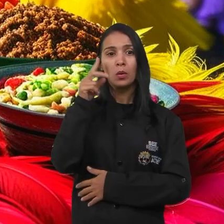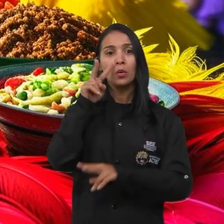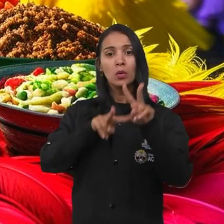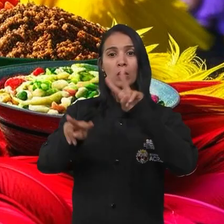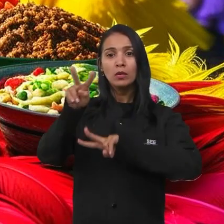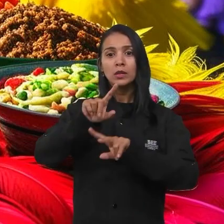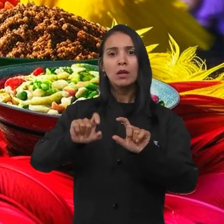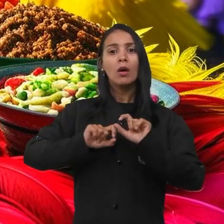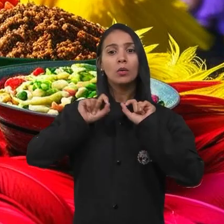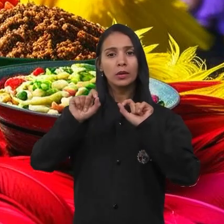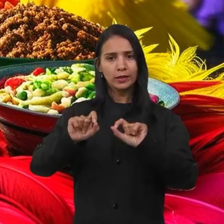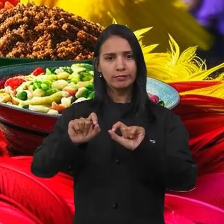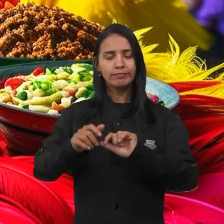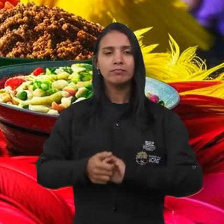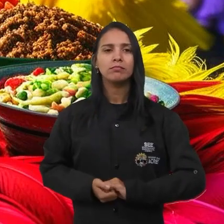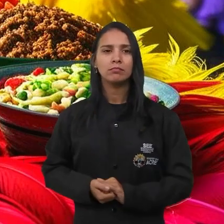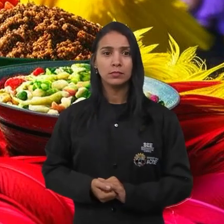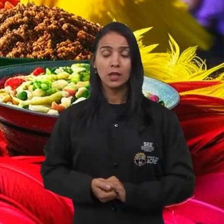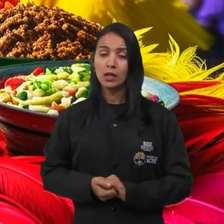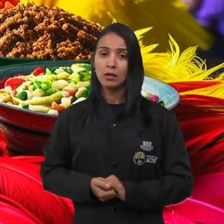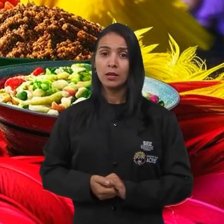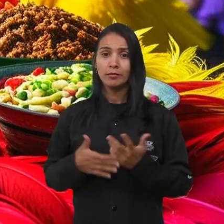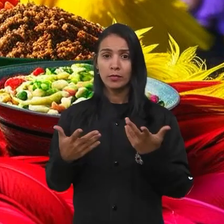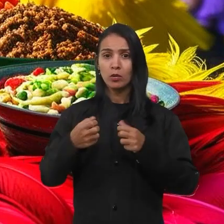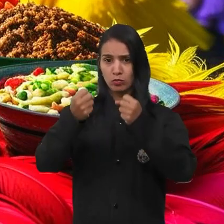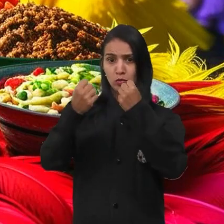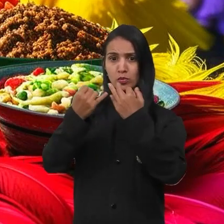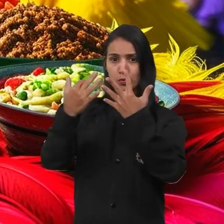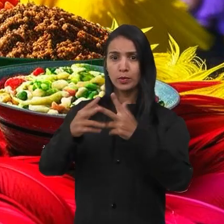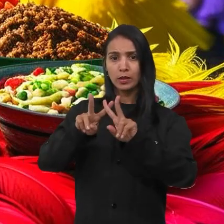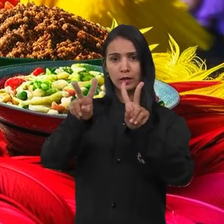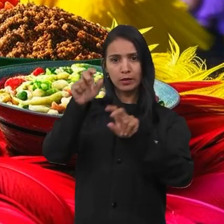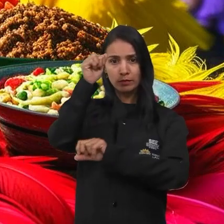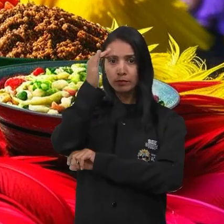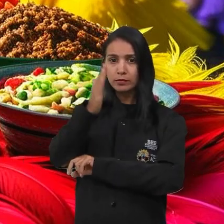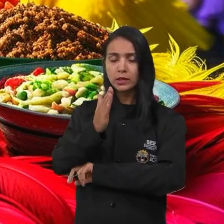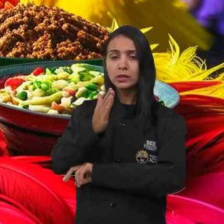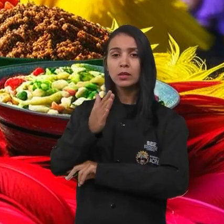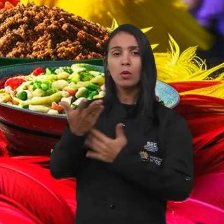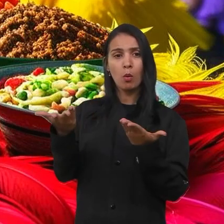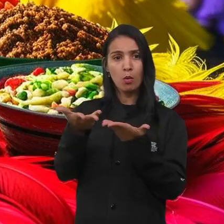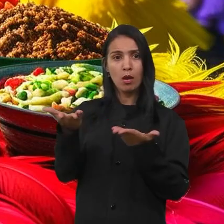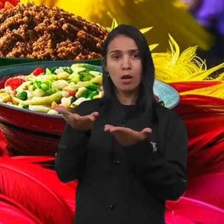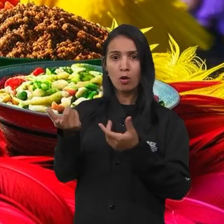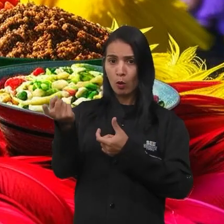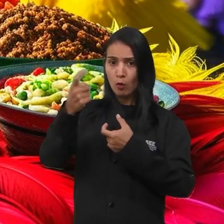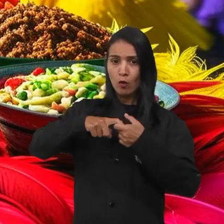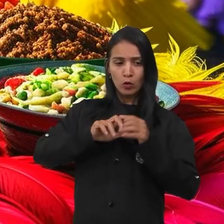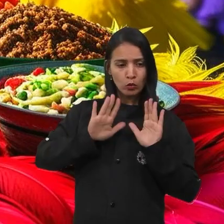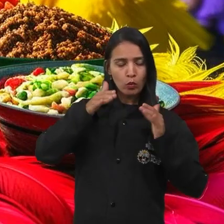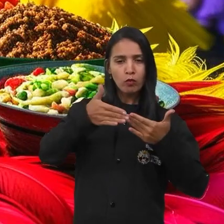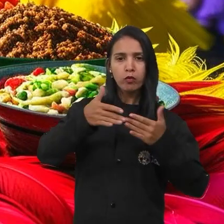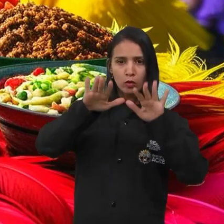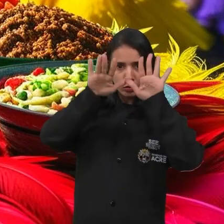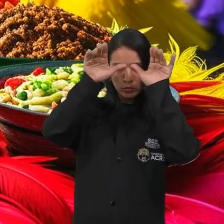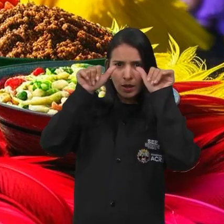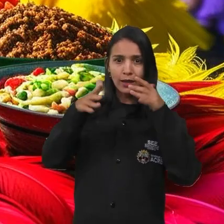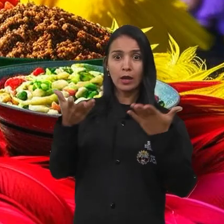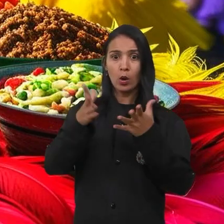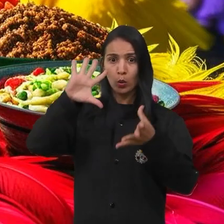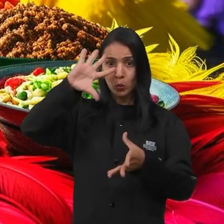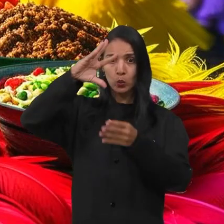observar o seguinte: a gente falou um pouco do Brasil e a gente trouxe também um pouquinho aqui para o Acre. Vamos sintetizar tudo